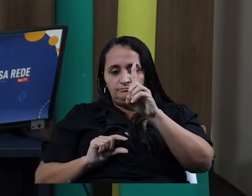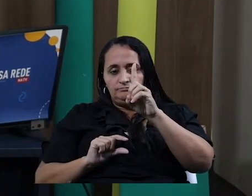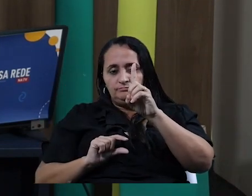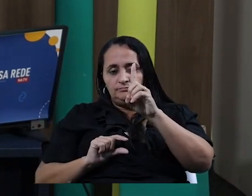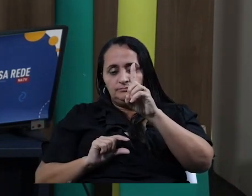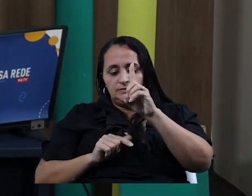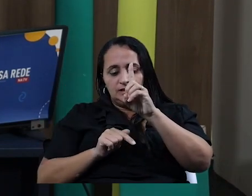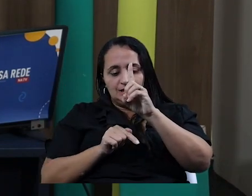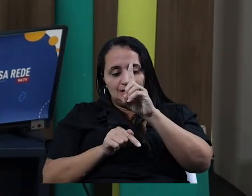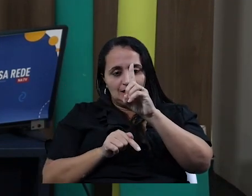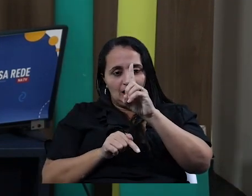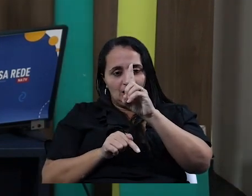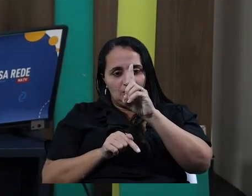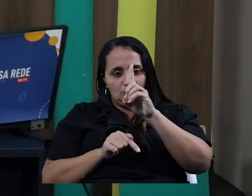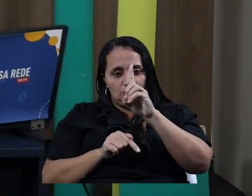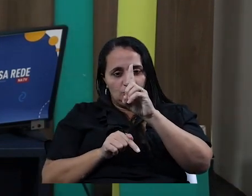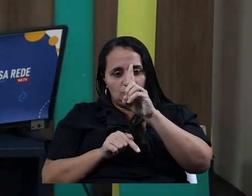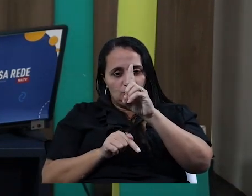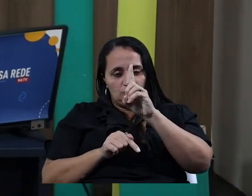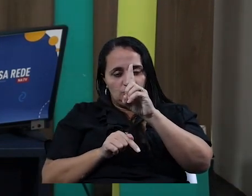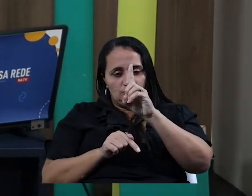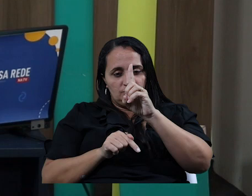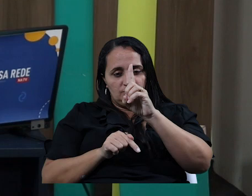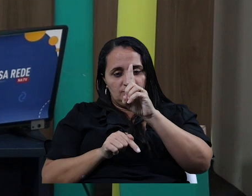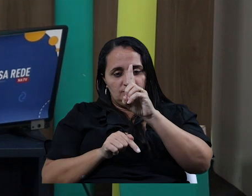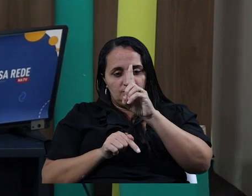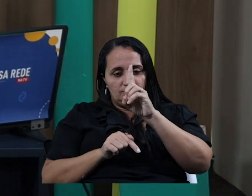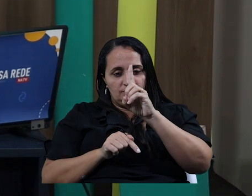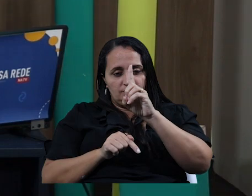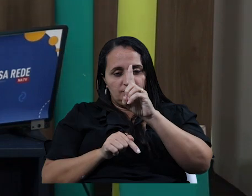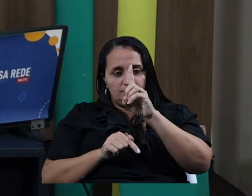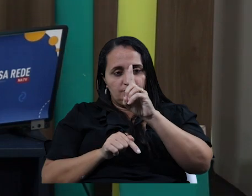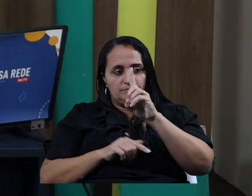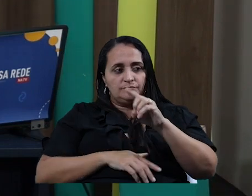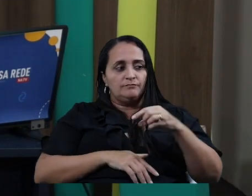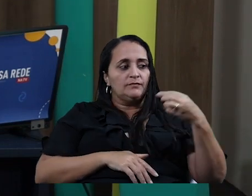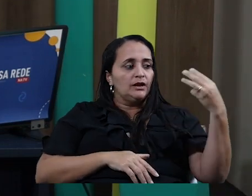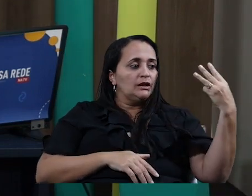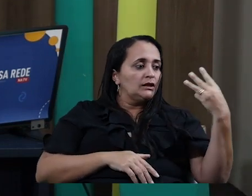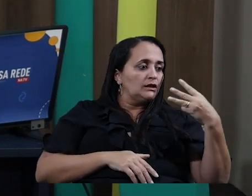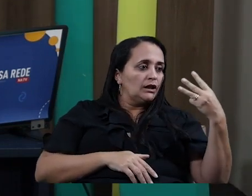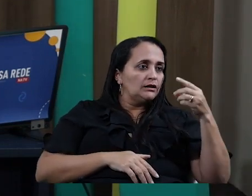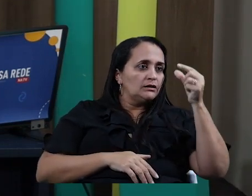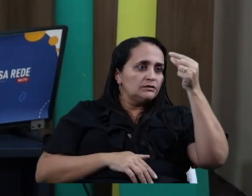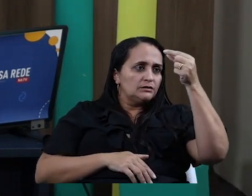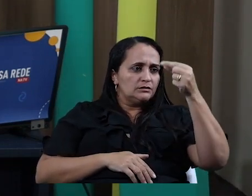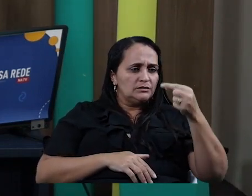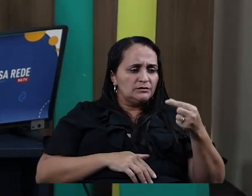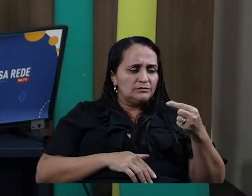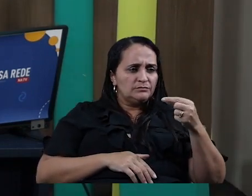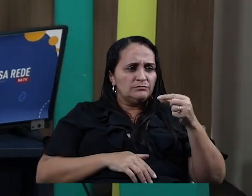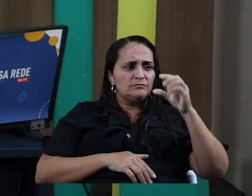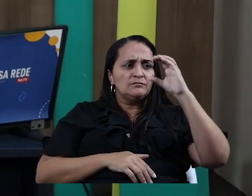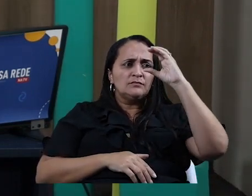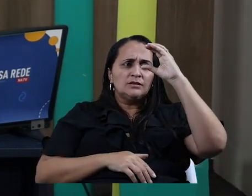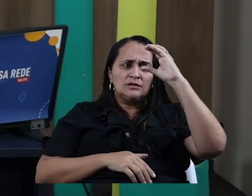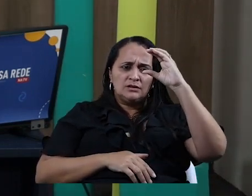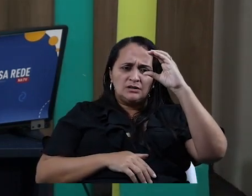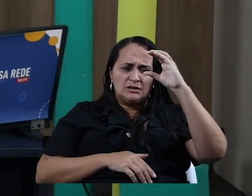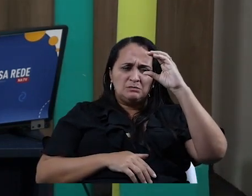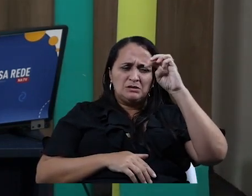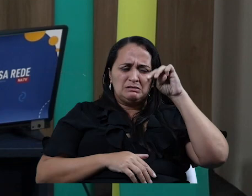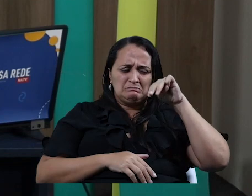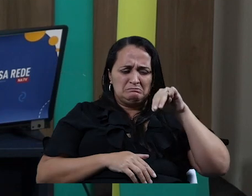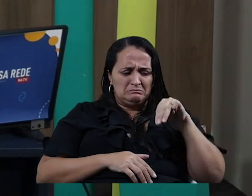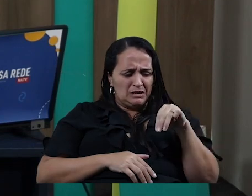o D7. Percebeu? Na terceira haste, ele colocou